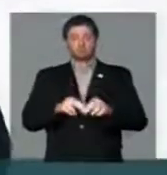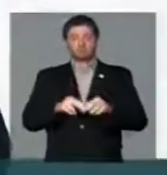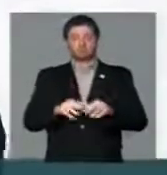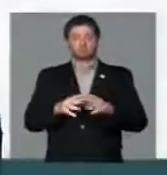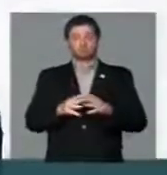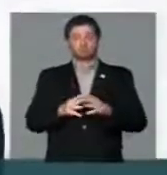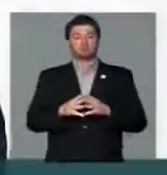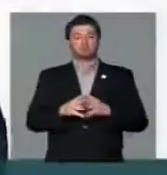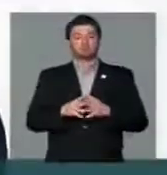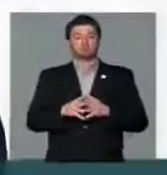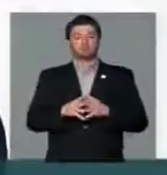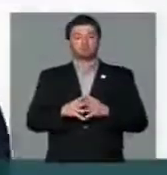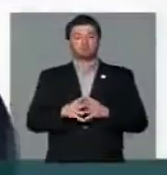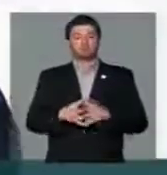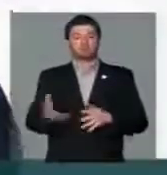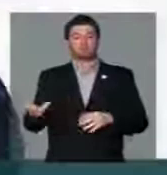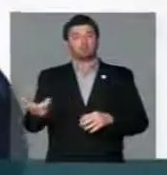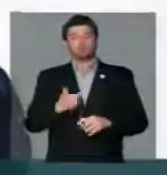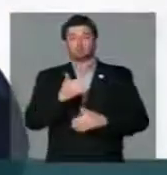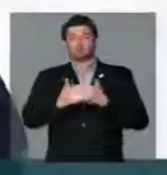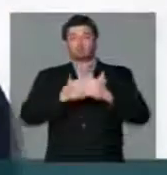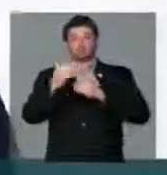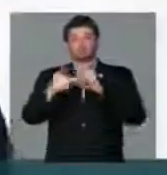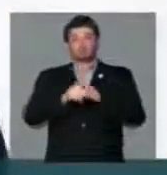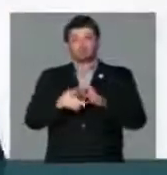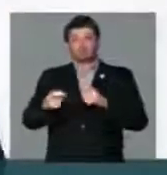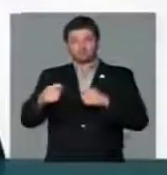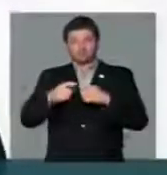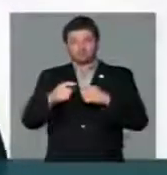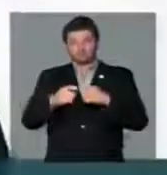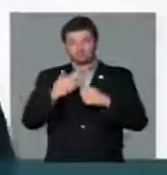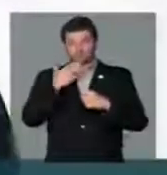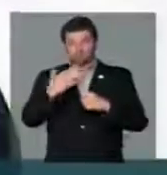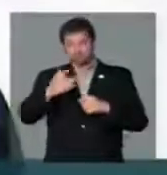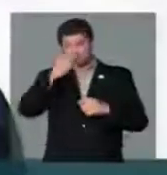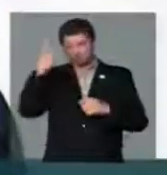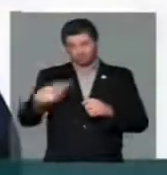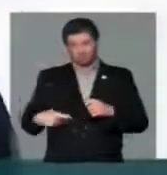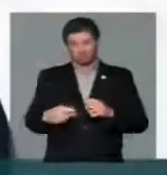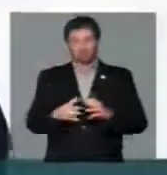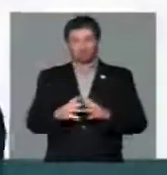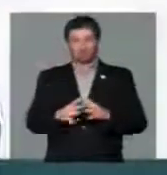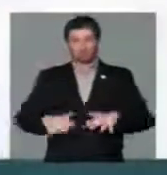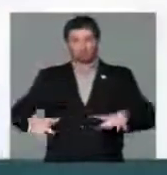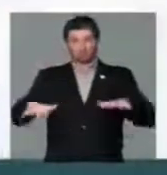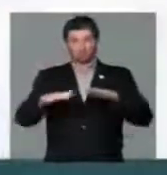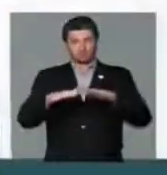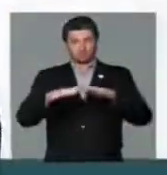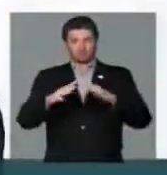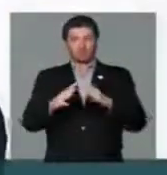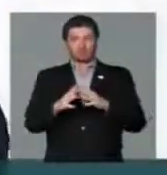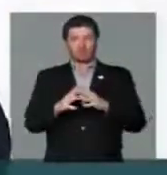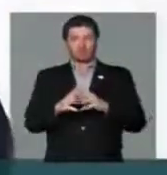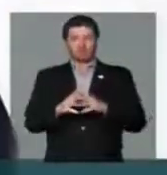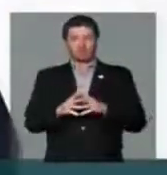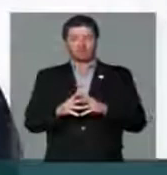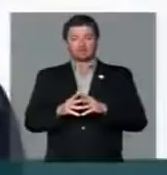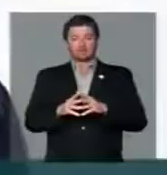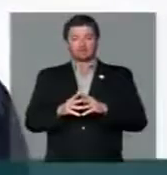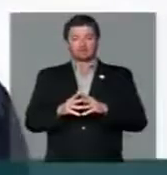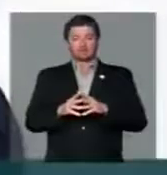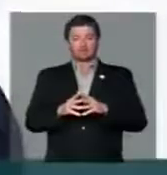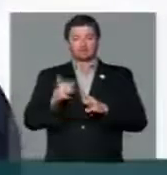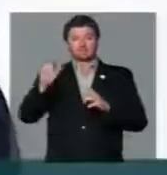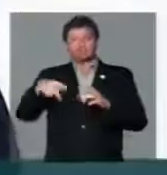respeito de um grande avanço da medicina para a humanidade. E vem exatamente